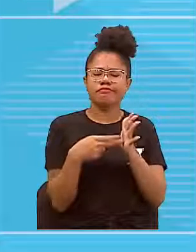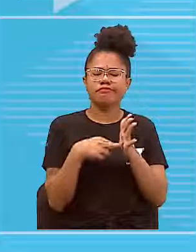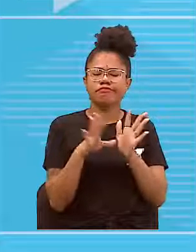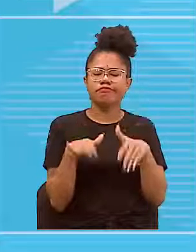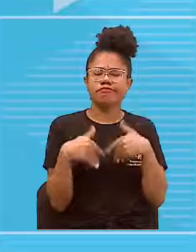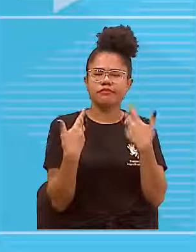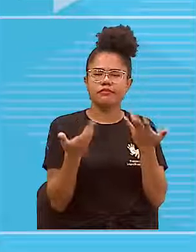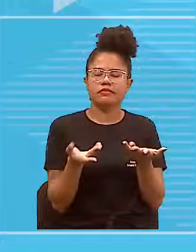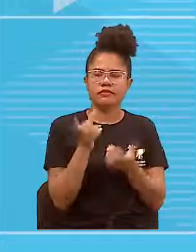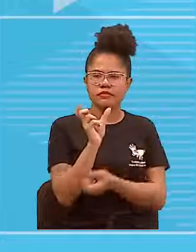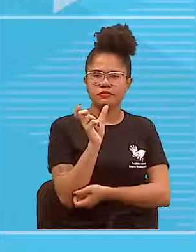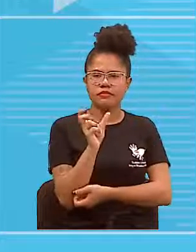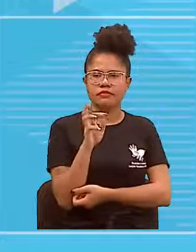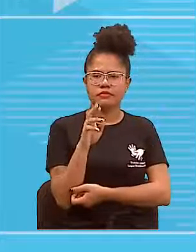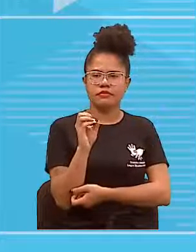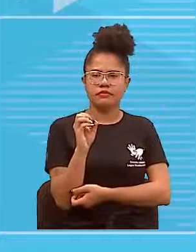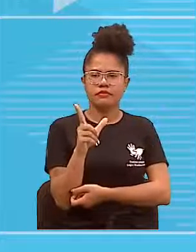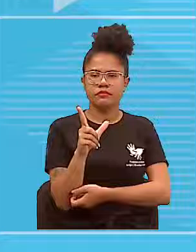Gabriel André,